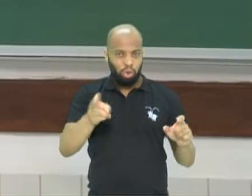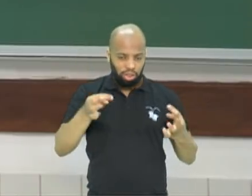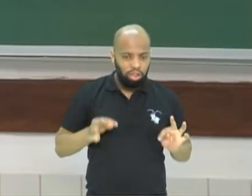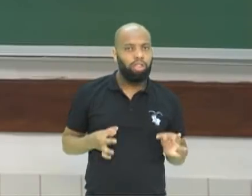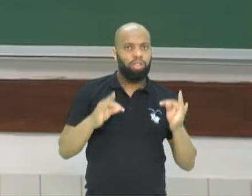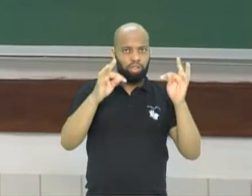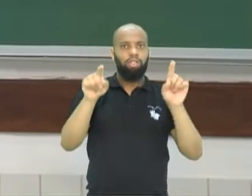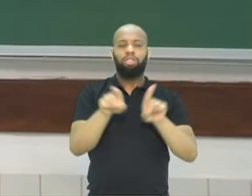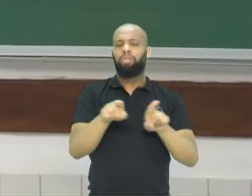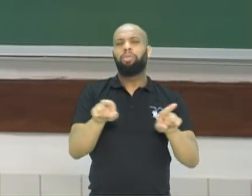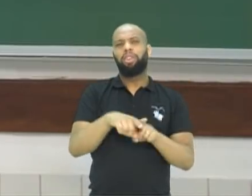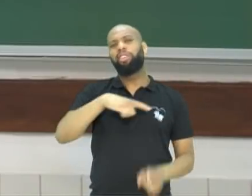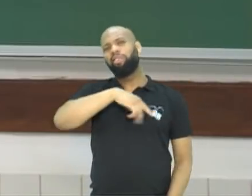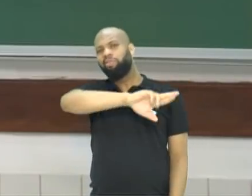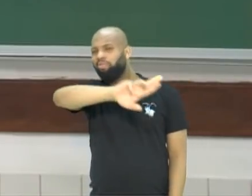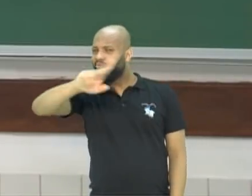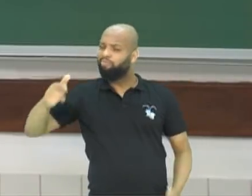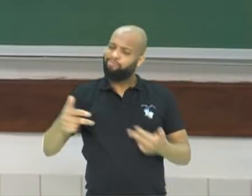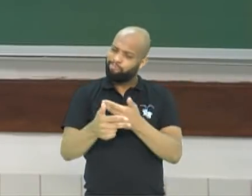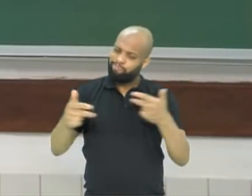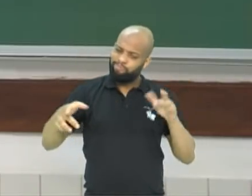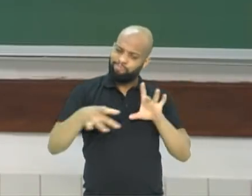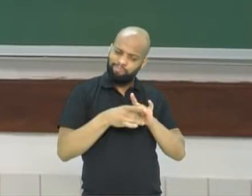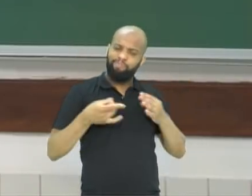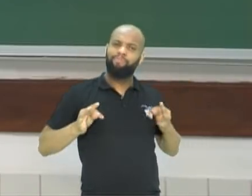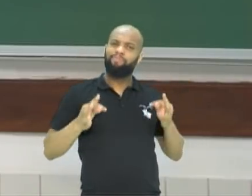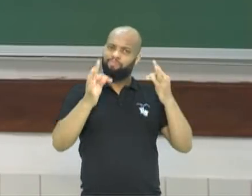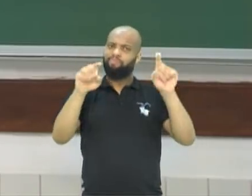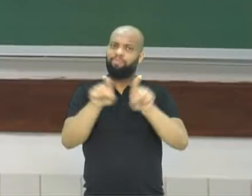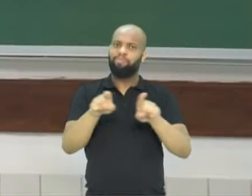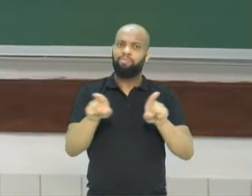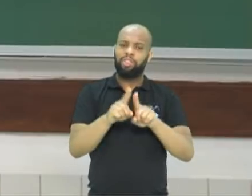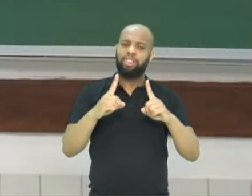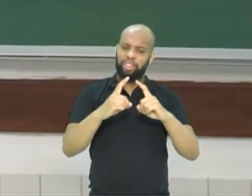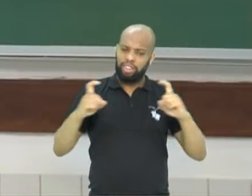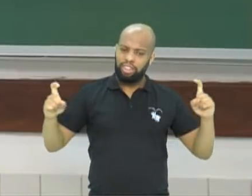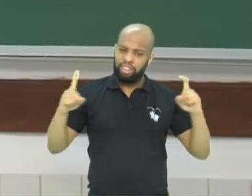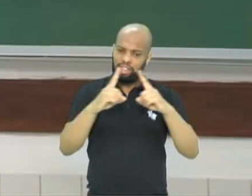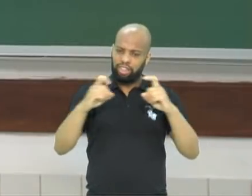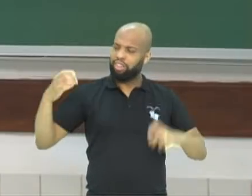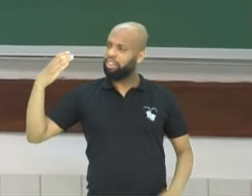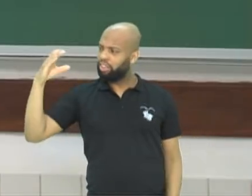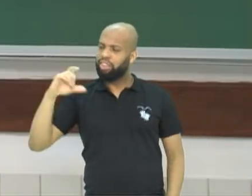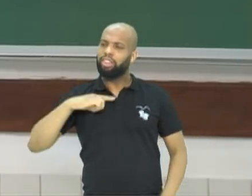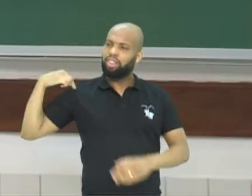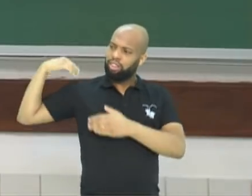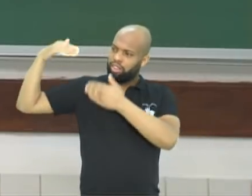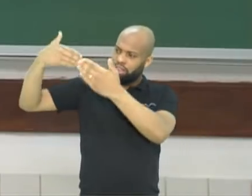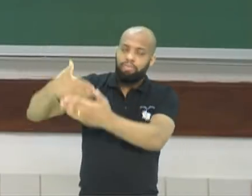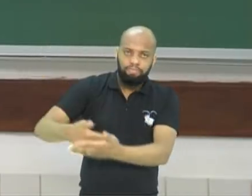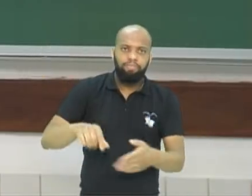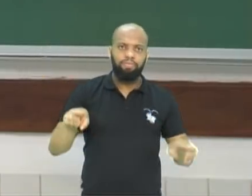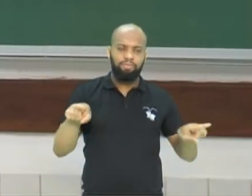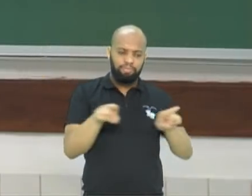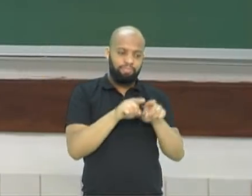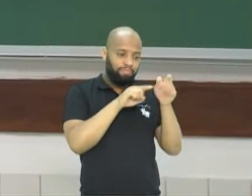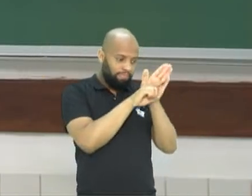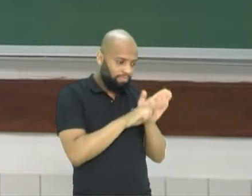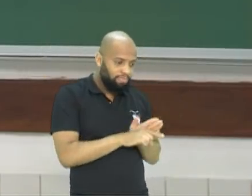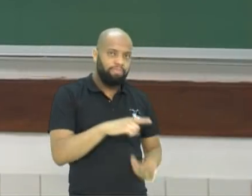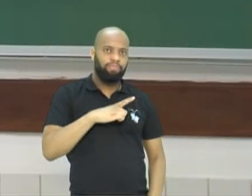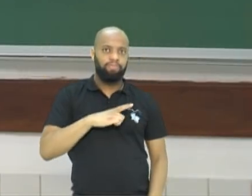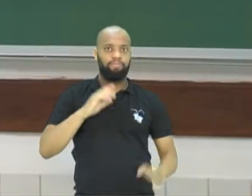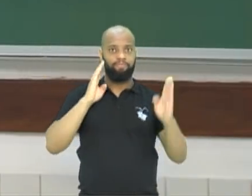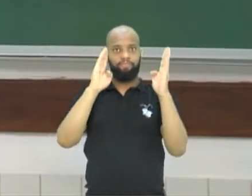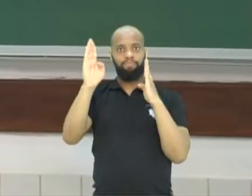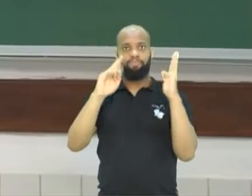né? De grandes acumulados de ciências que já vieram de tempos anteriores. E na